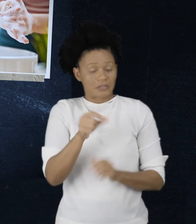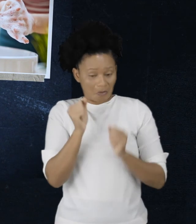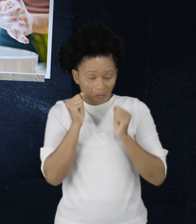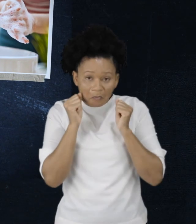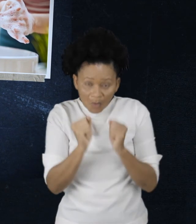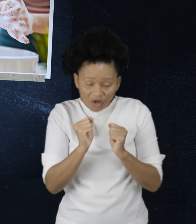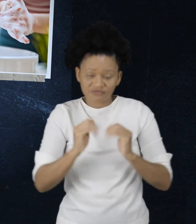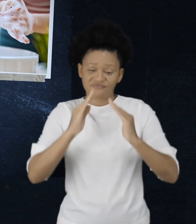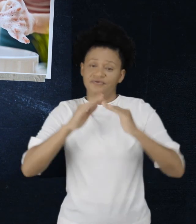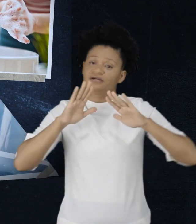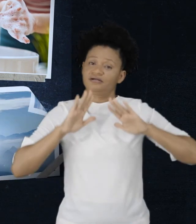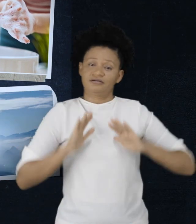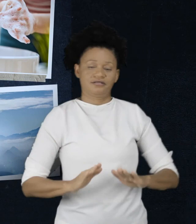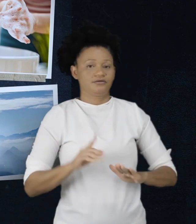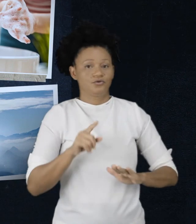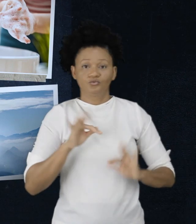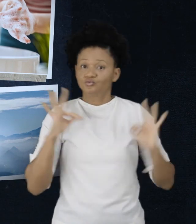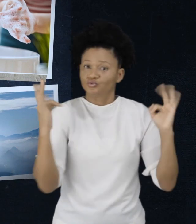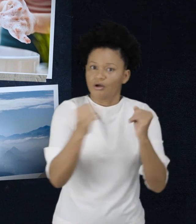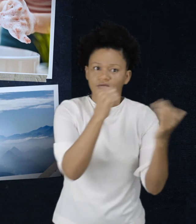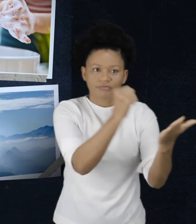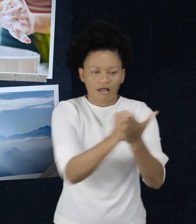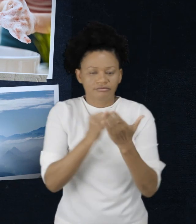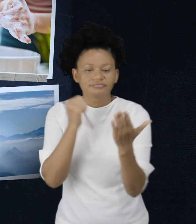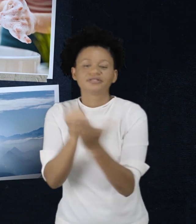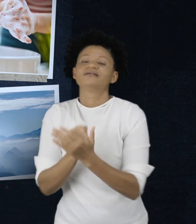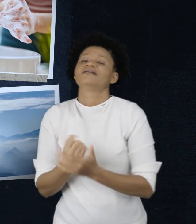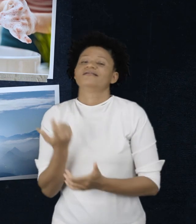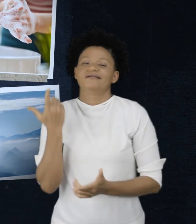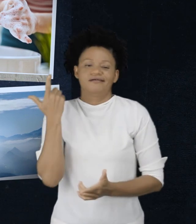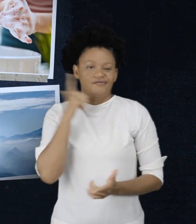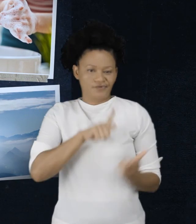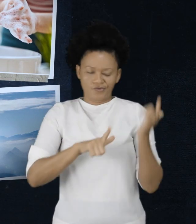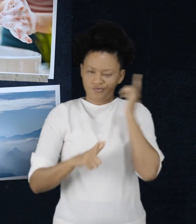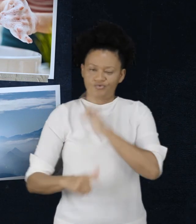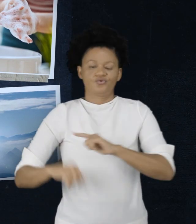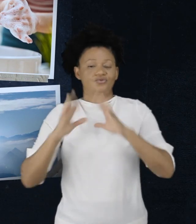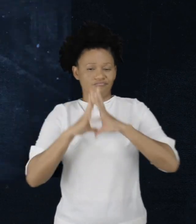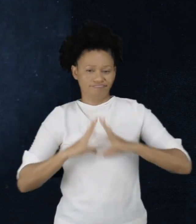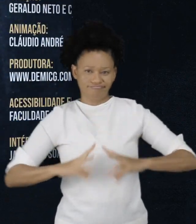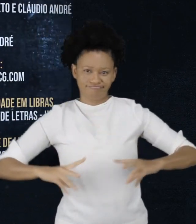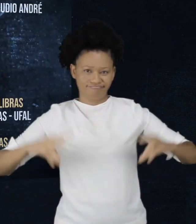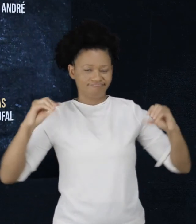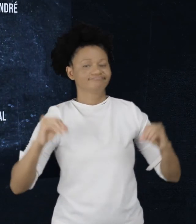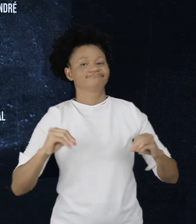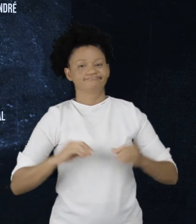fique em casa. Com a colaboração de todos, vamos superar mais esse desafio.